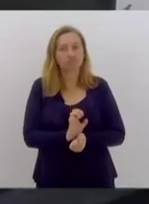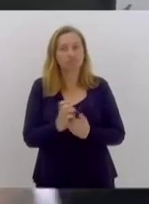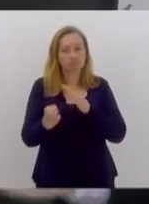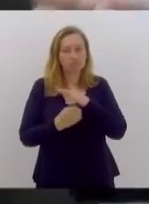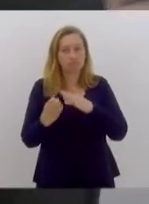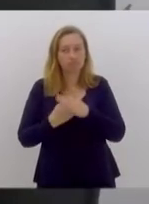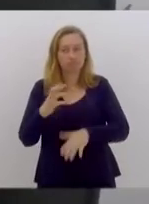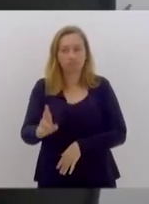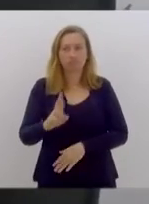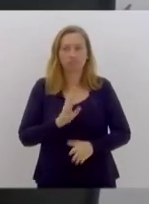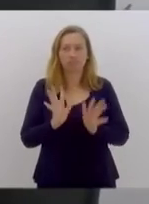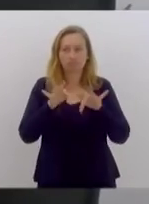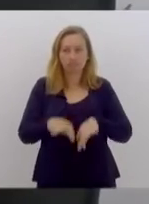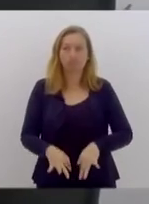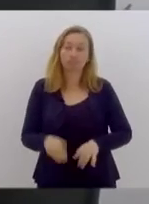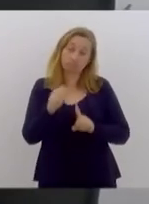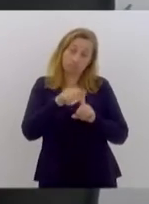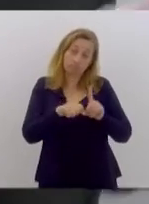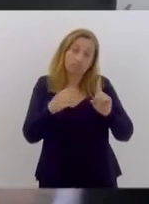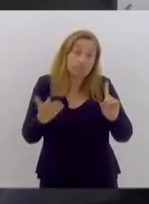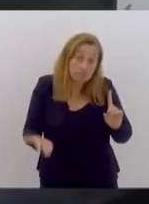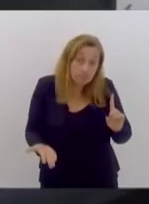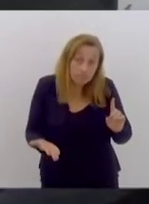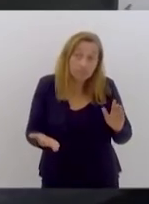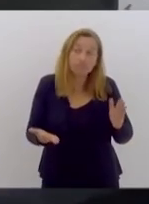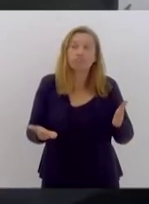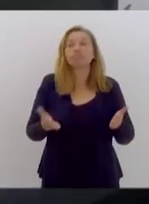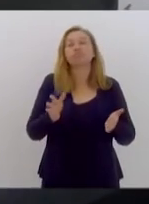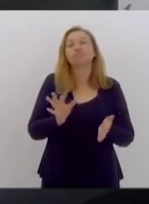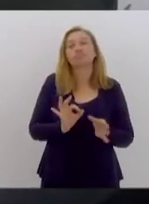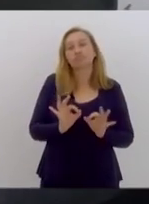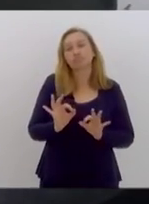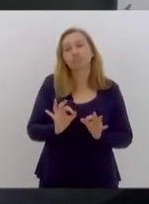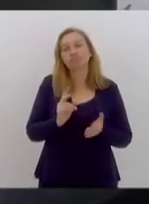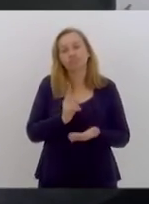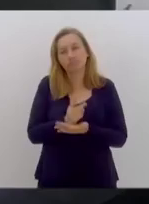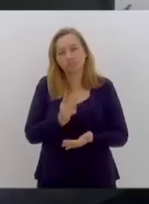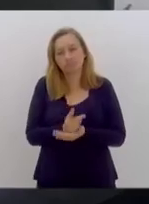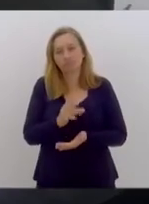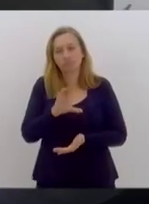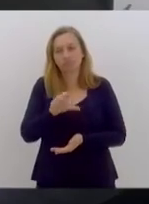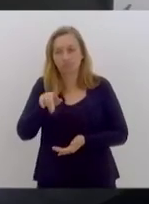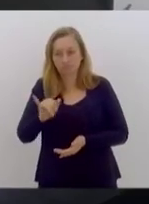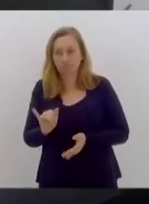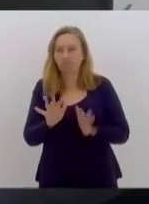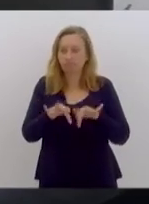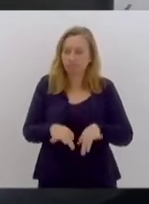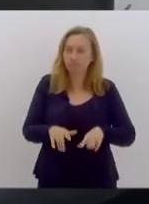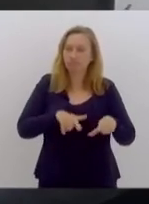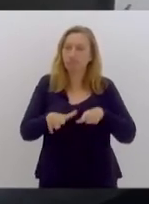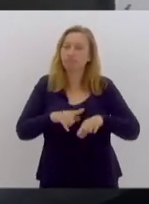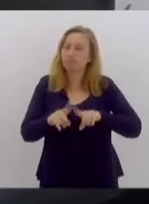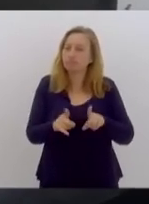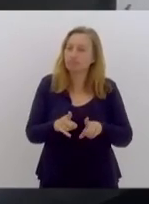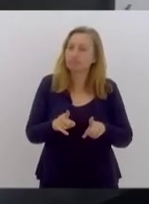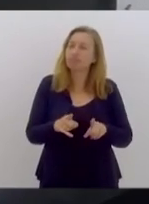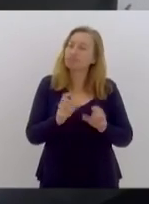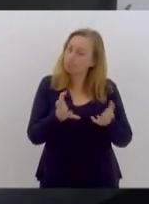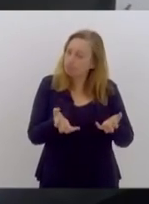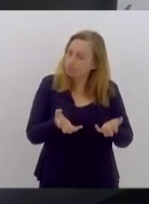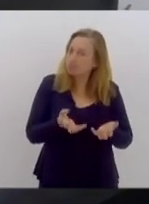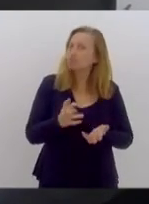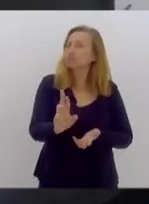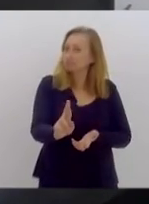até o final desse mês mesmo o trabalho da CPC de cerrado mas que eu vou fazer a leitura da resposta